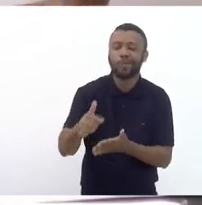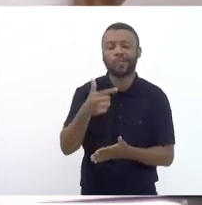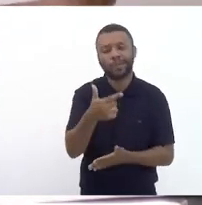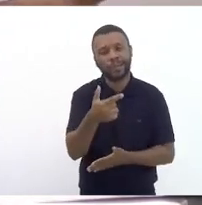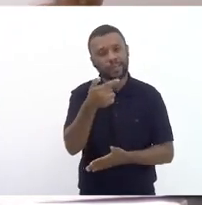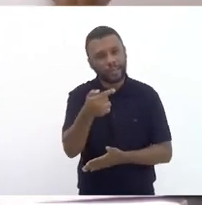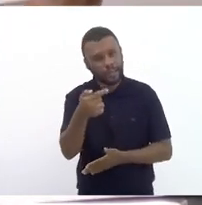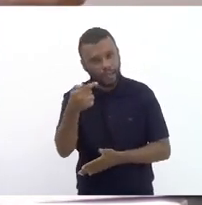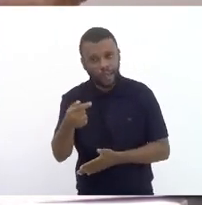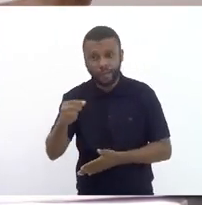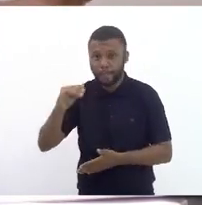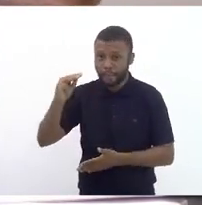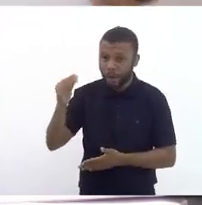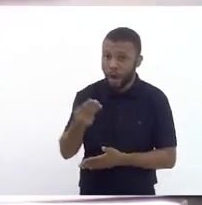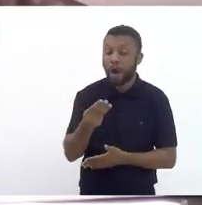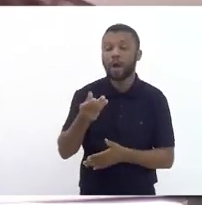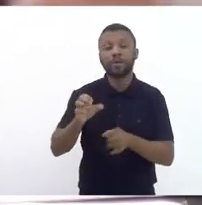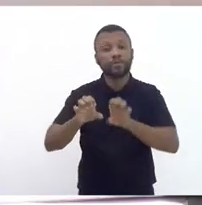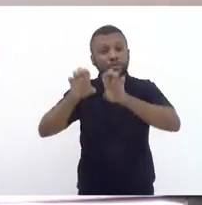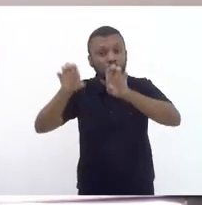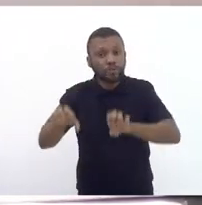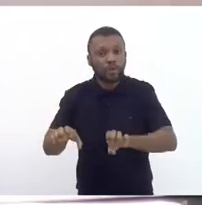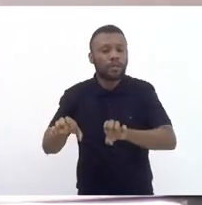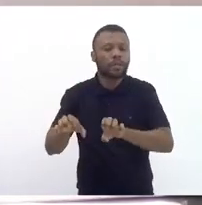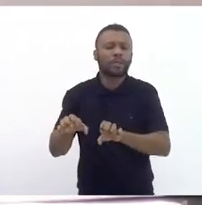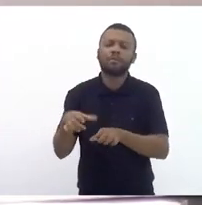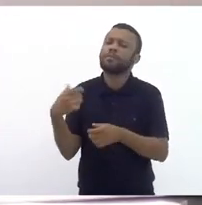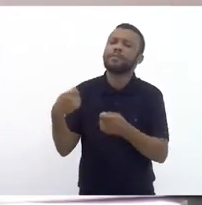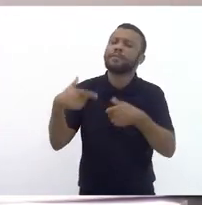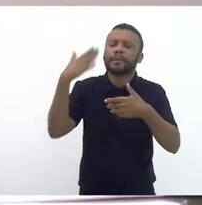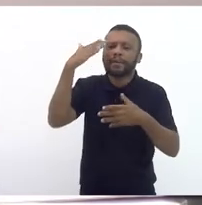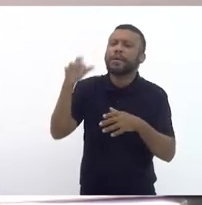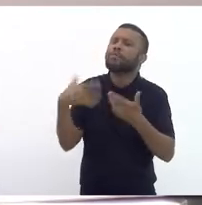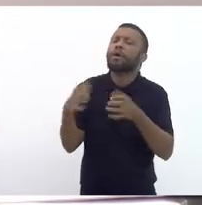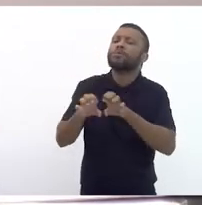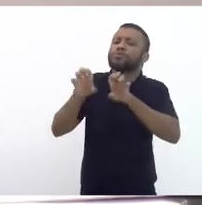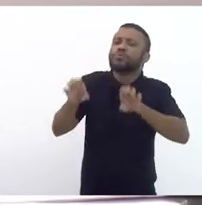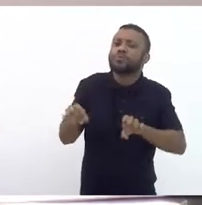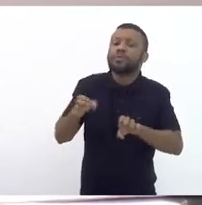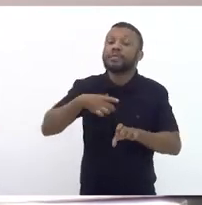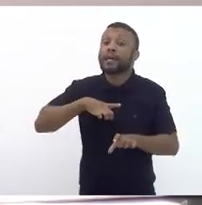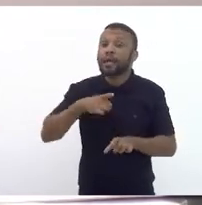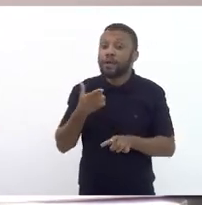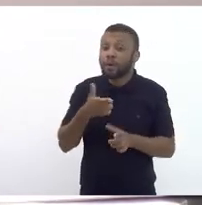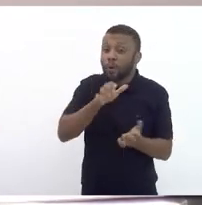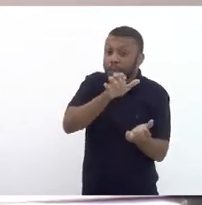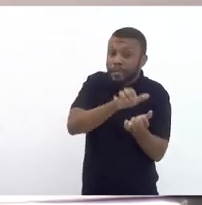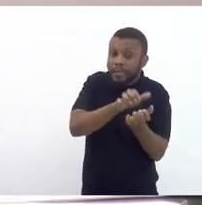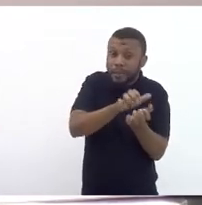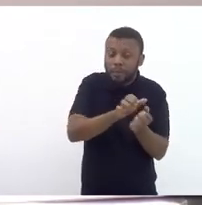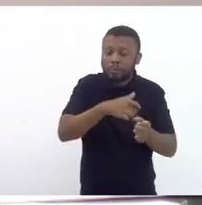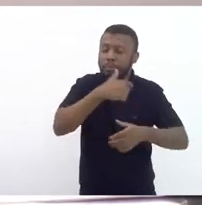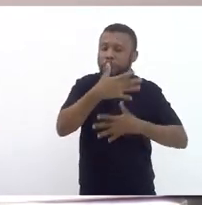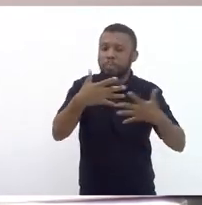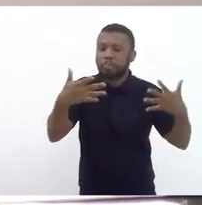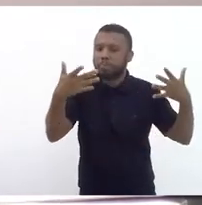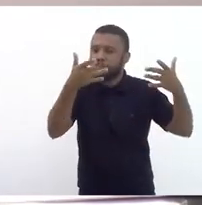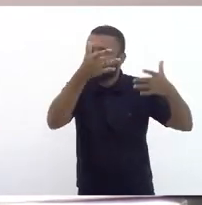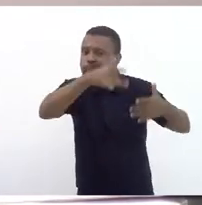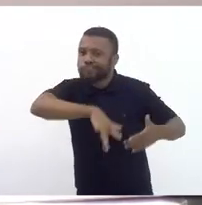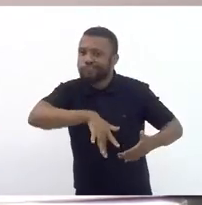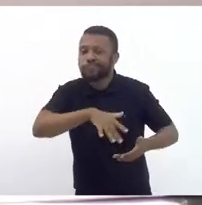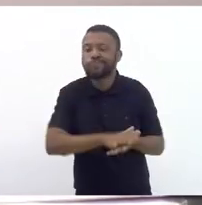277 milhões em infraestrutura, eu quero saber que infraestrutura foi essa. Porque se eu peguei o ramal de Santa Cruz totalmente destruído, vou pegar a mesma coisa